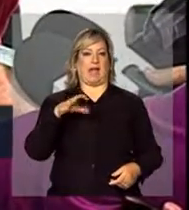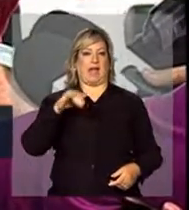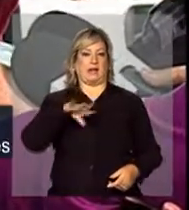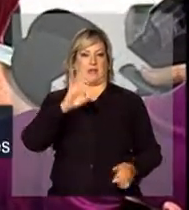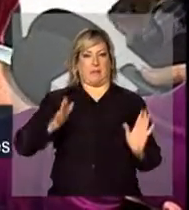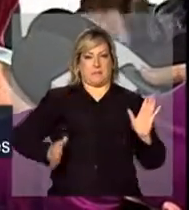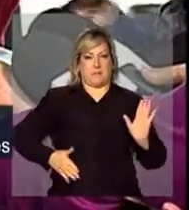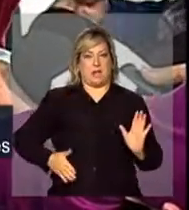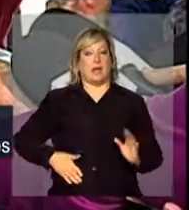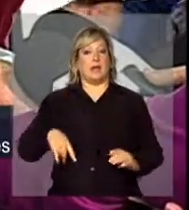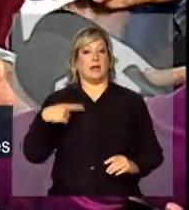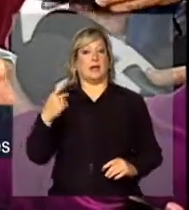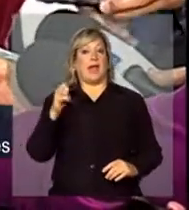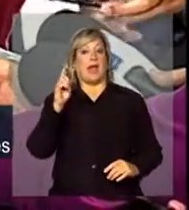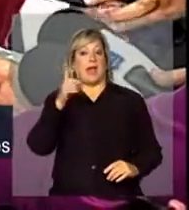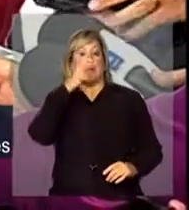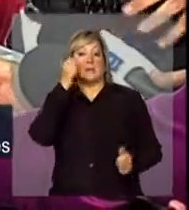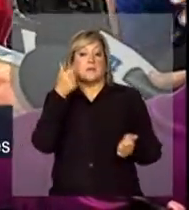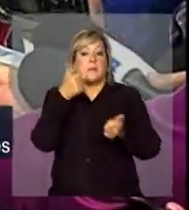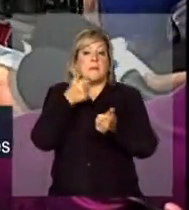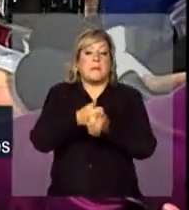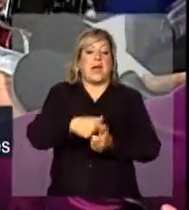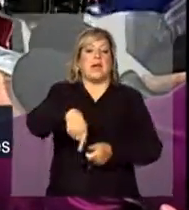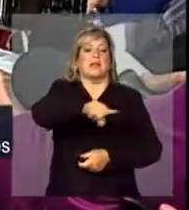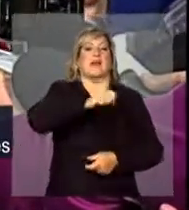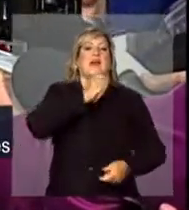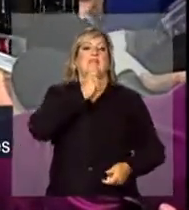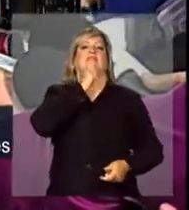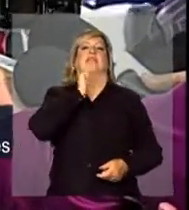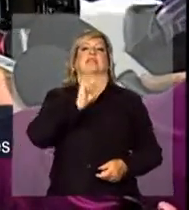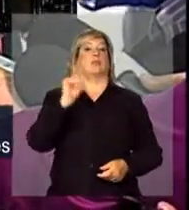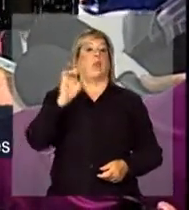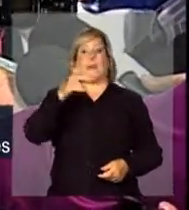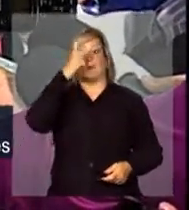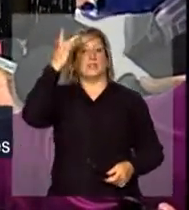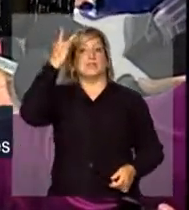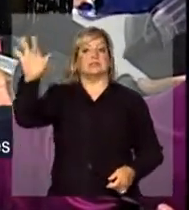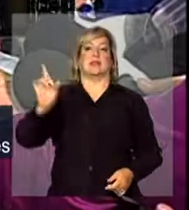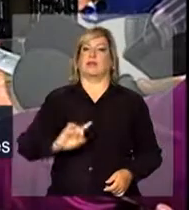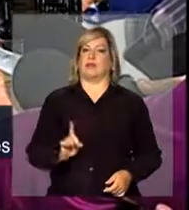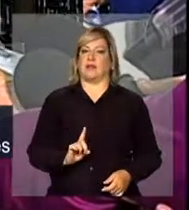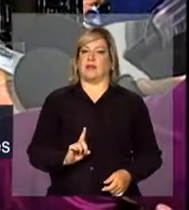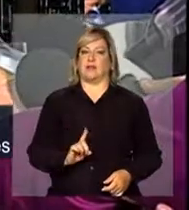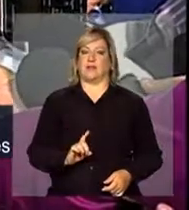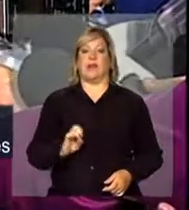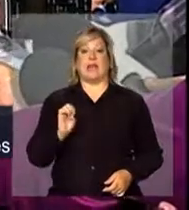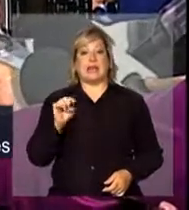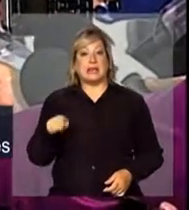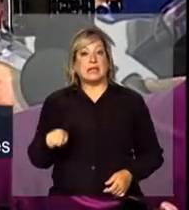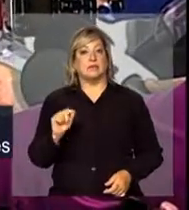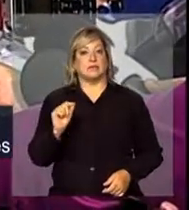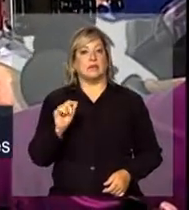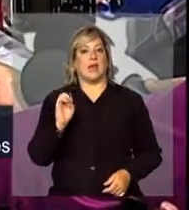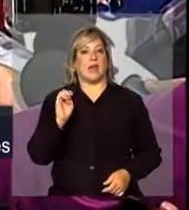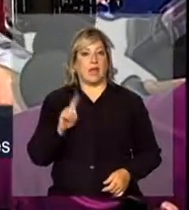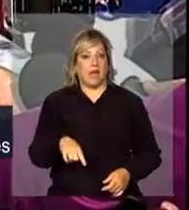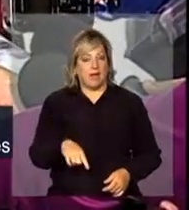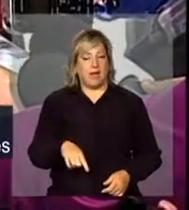inclusive, muito próximas da vítima. Não são pessoas estranhas, né? Isso é um perfil que nós temos